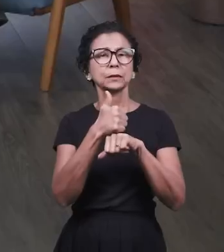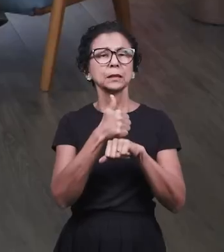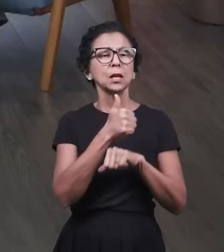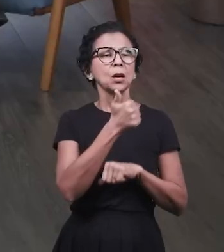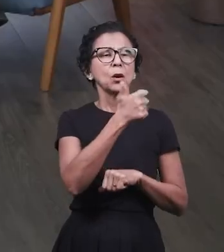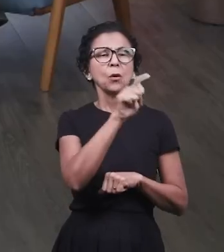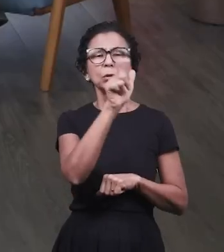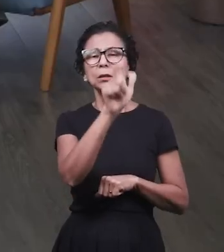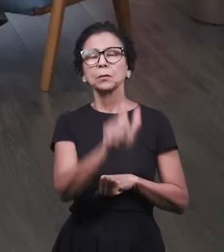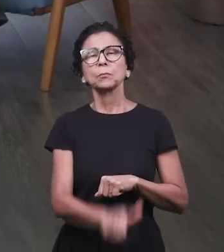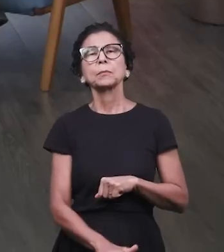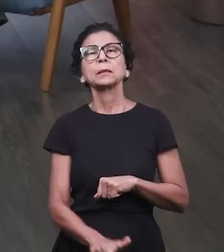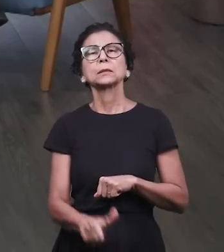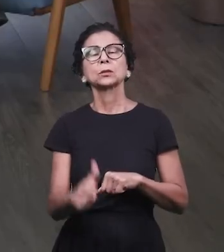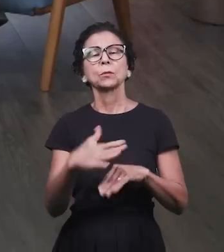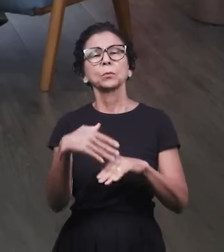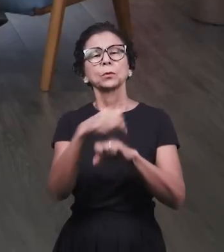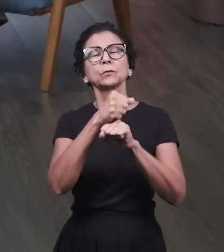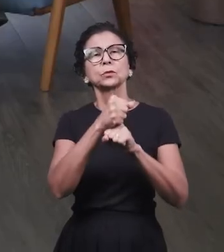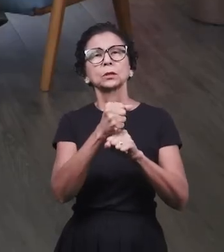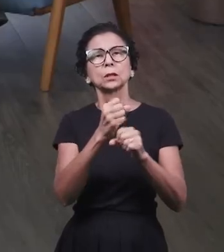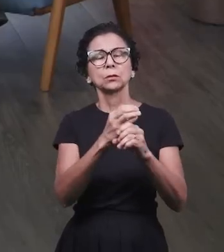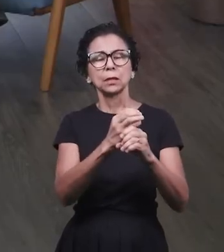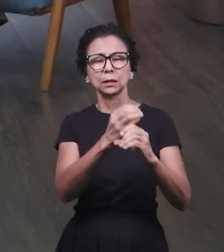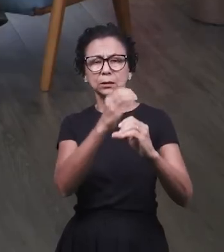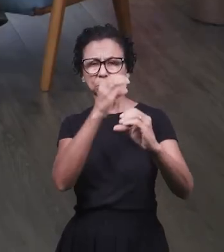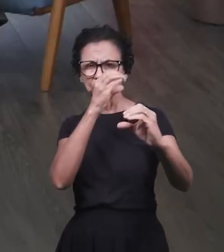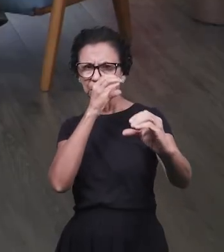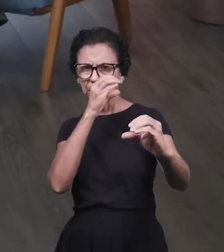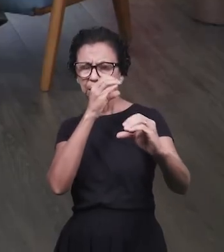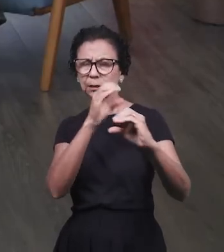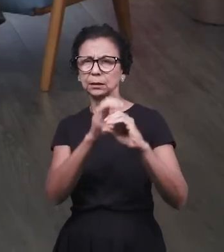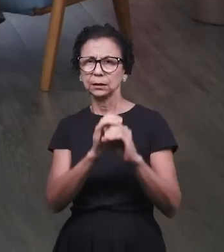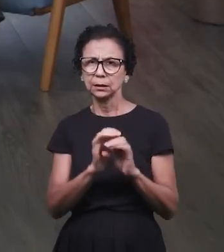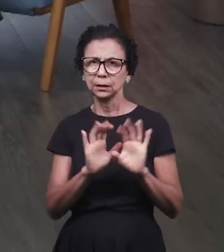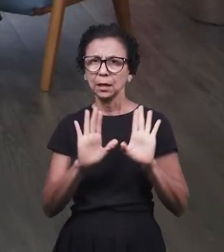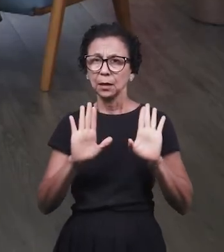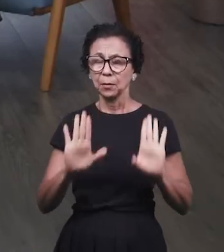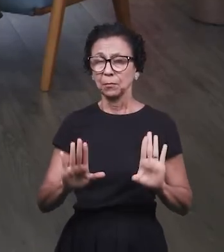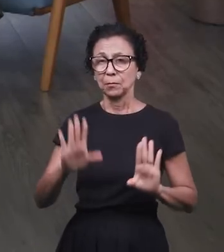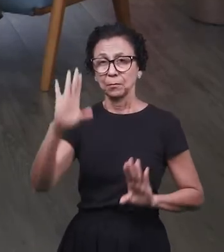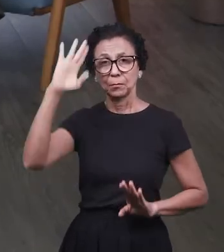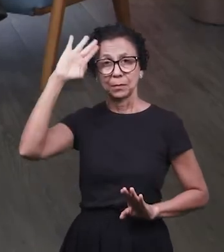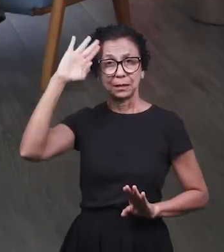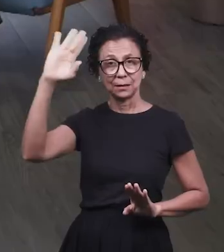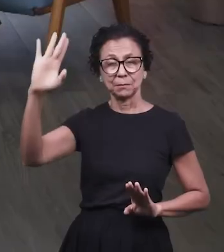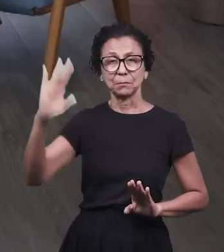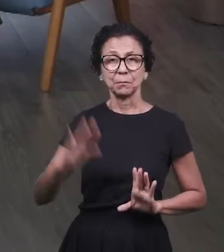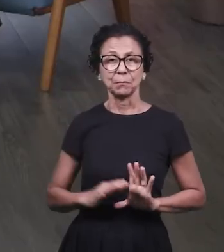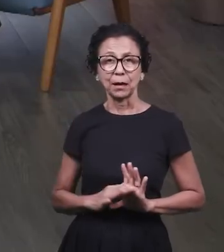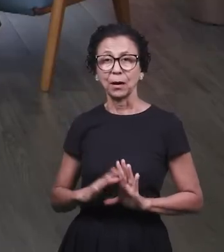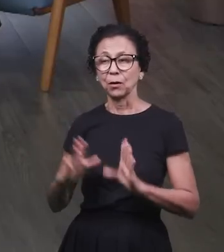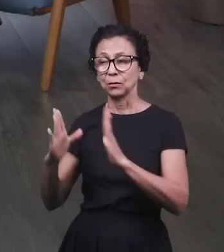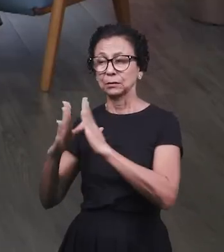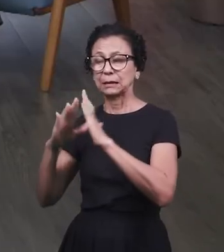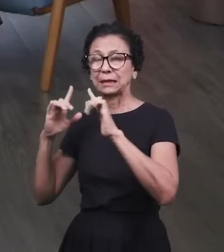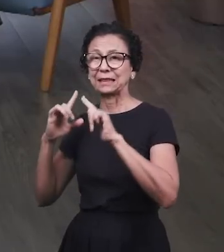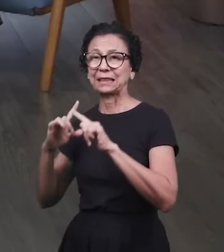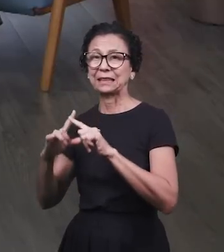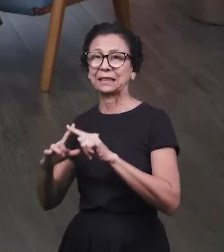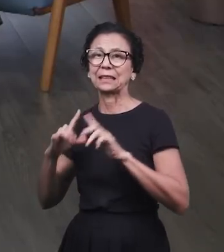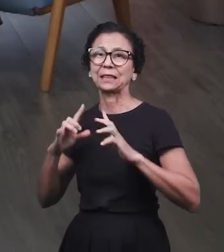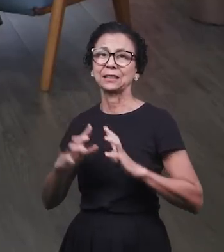outro é um profissional da engenharia e por aí vai. Mas o destaque, a beleza da igreja são